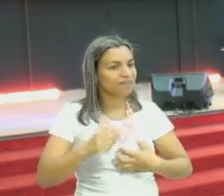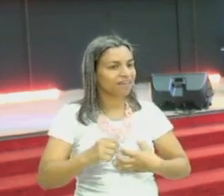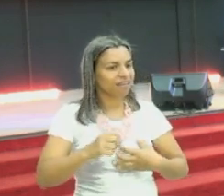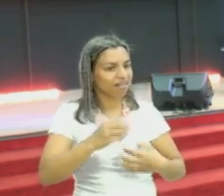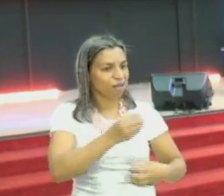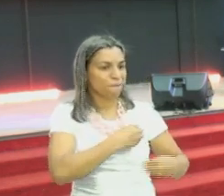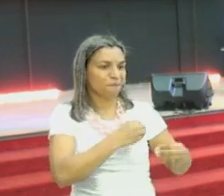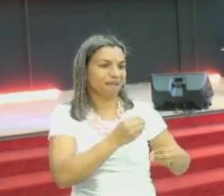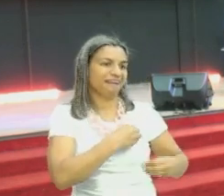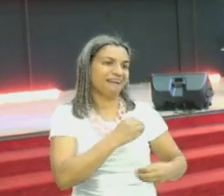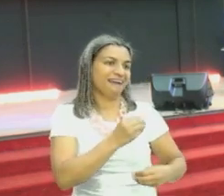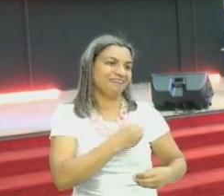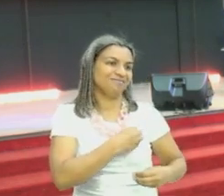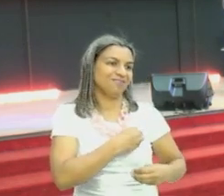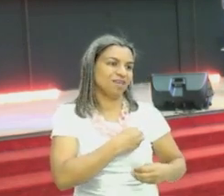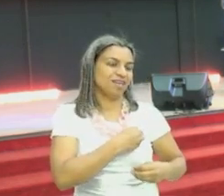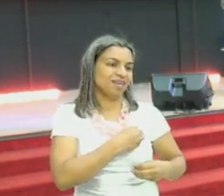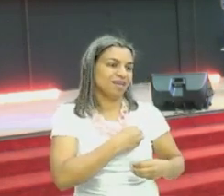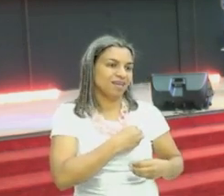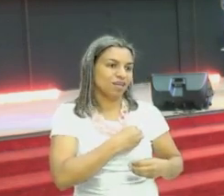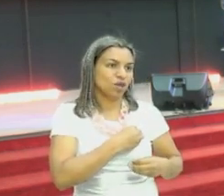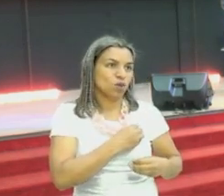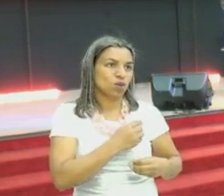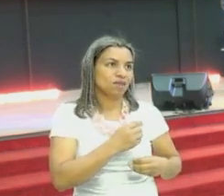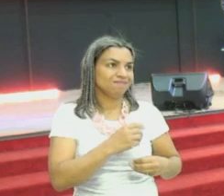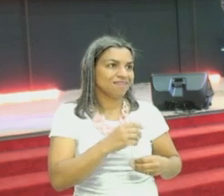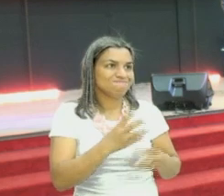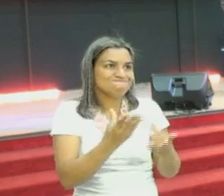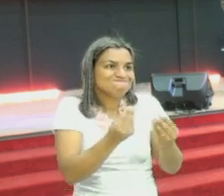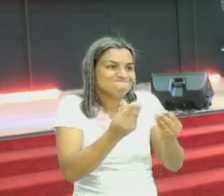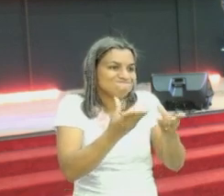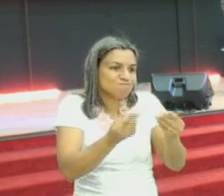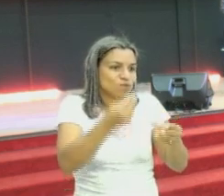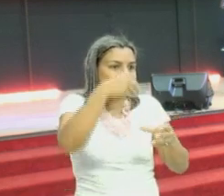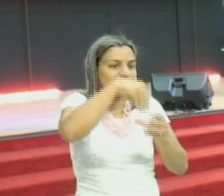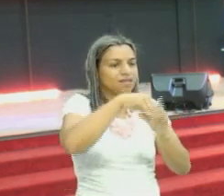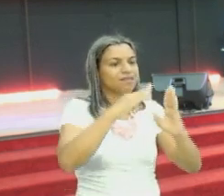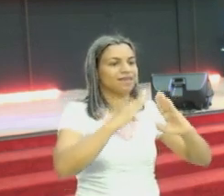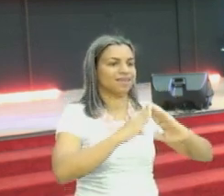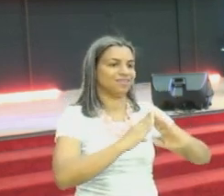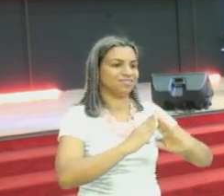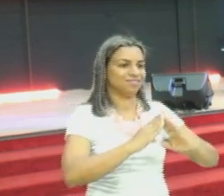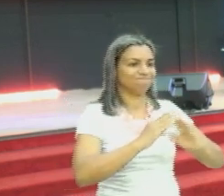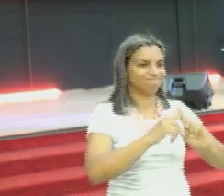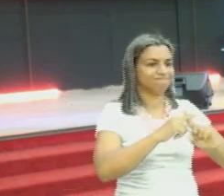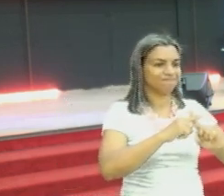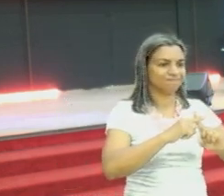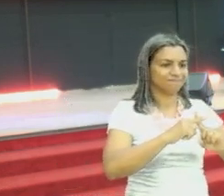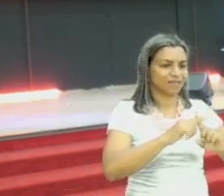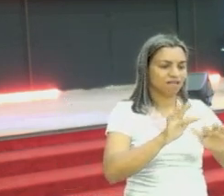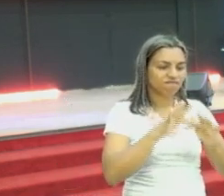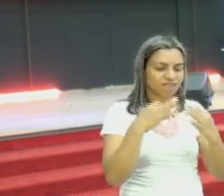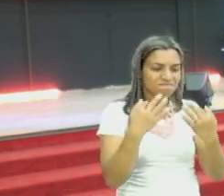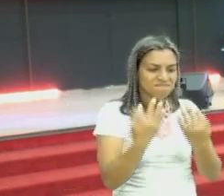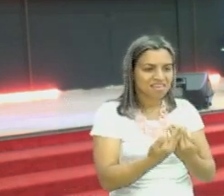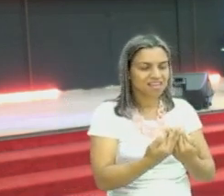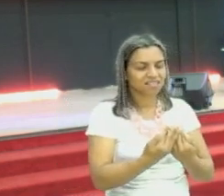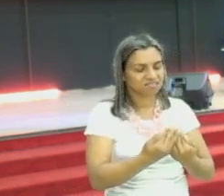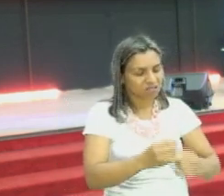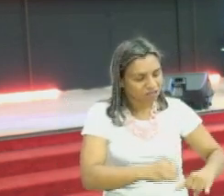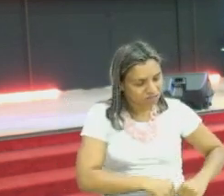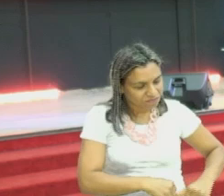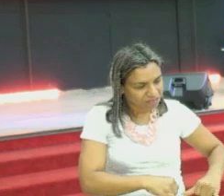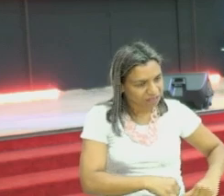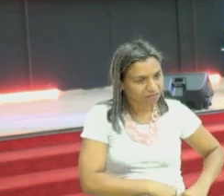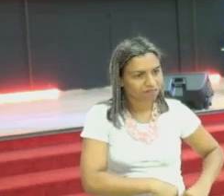pecado mais presente hoje nas igrejas. Famílias feridas, filhos